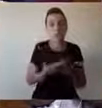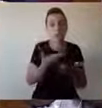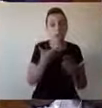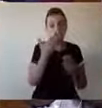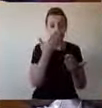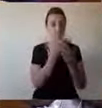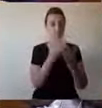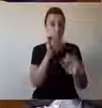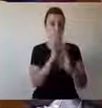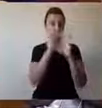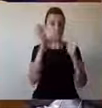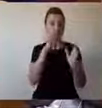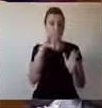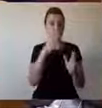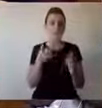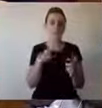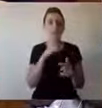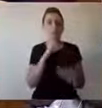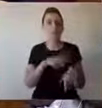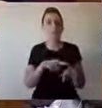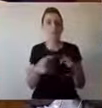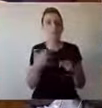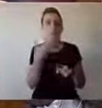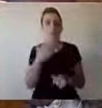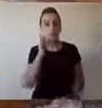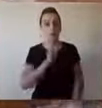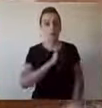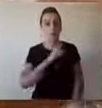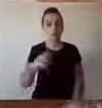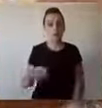aqui agora. Peço desculpa por me ter estido no tempo. Muito obrigado, Sr. Presidente. Muito obrigado.